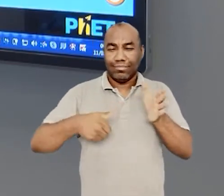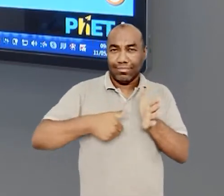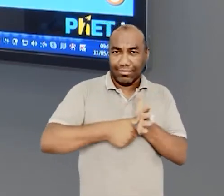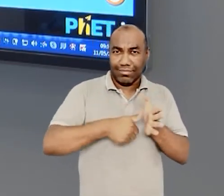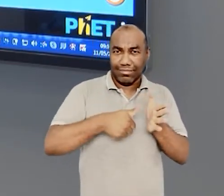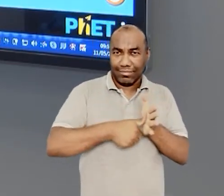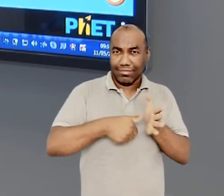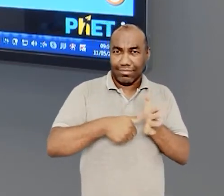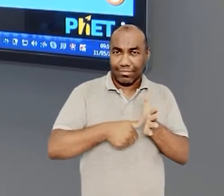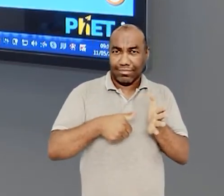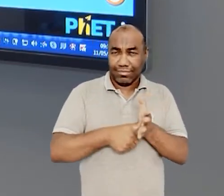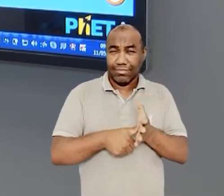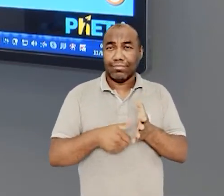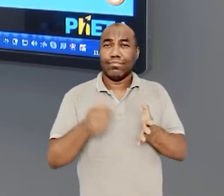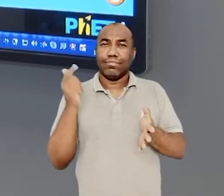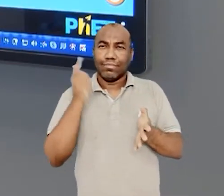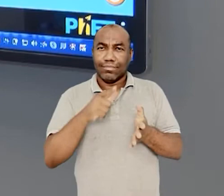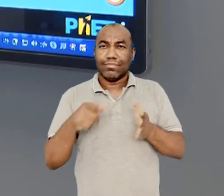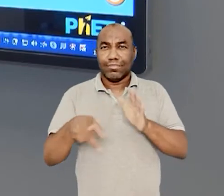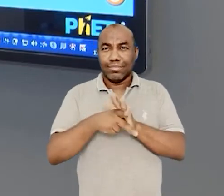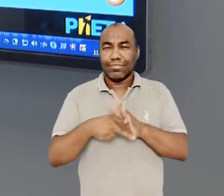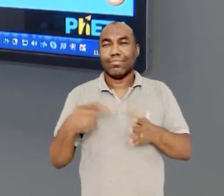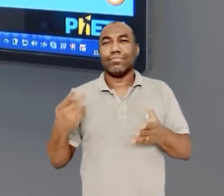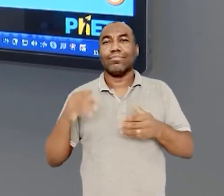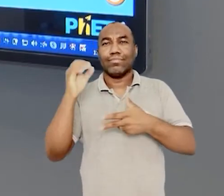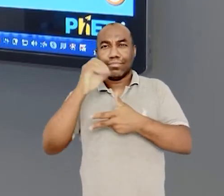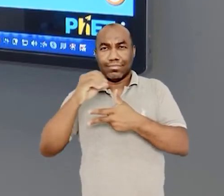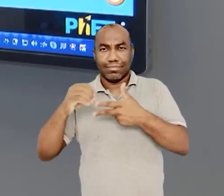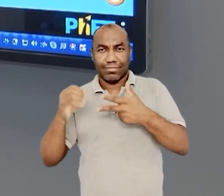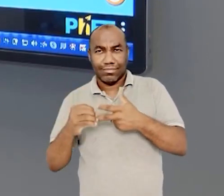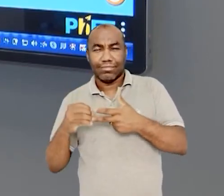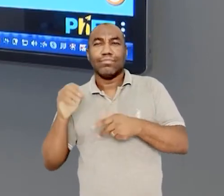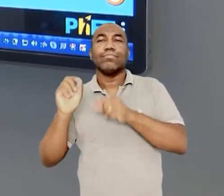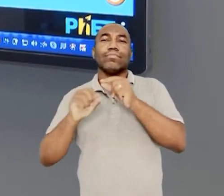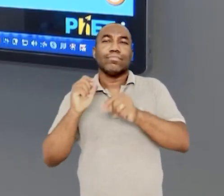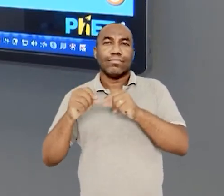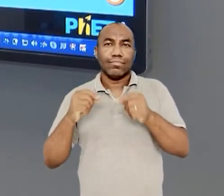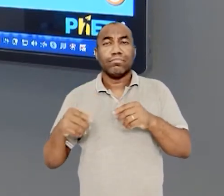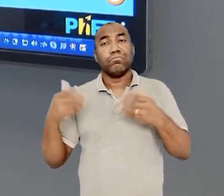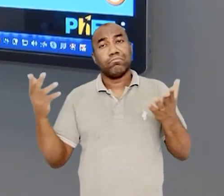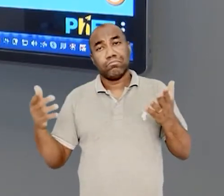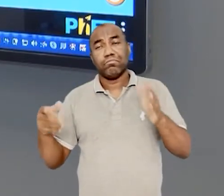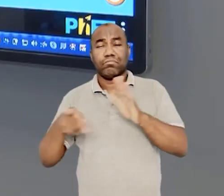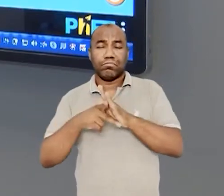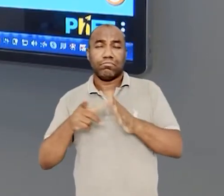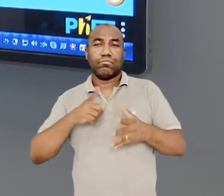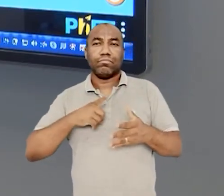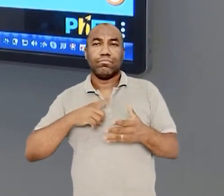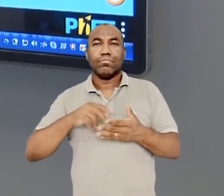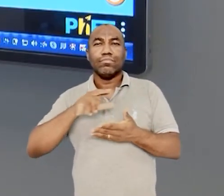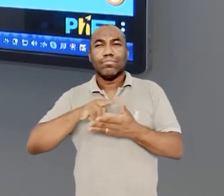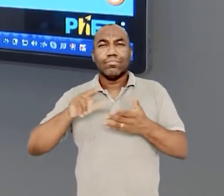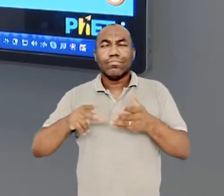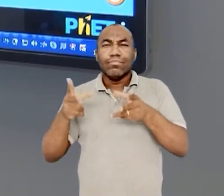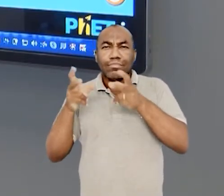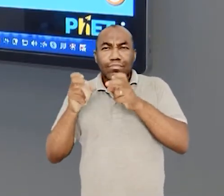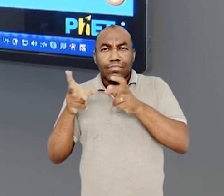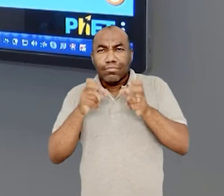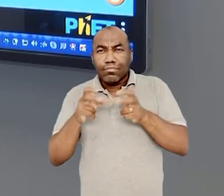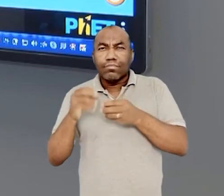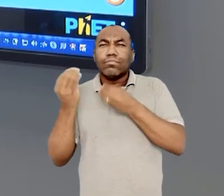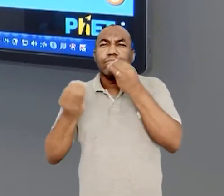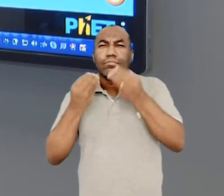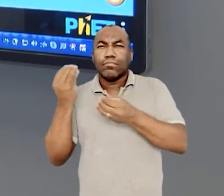chave desliga o circuito, e aí no Enem é muito usual isso, você tem lá